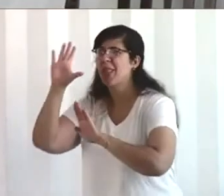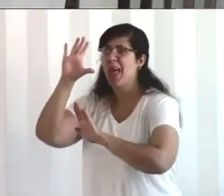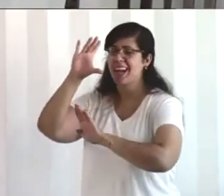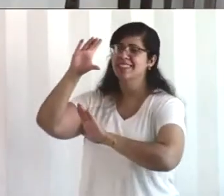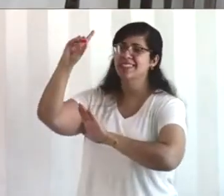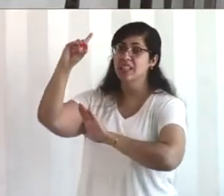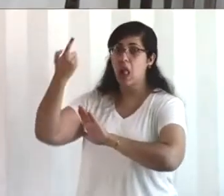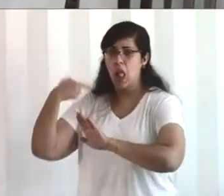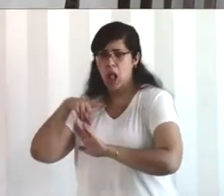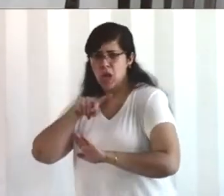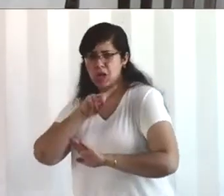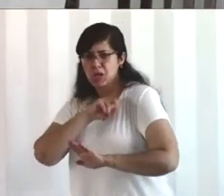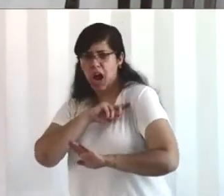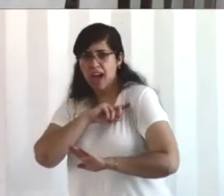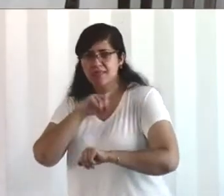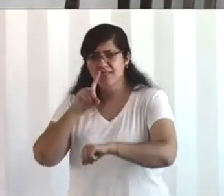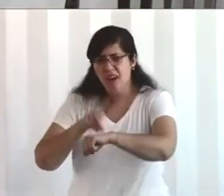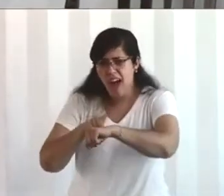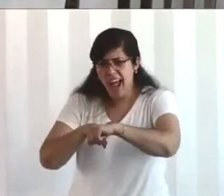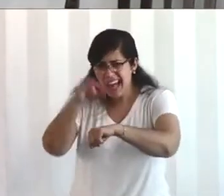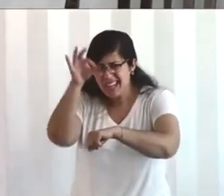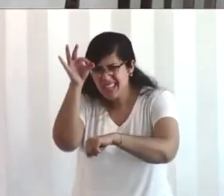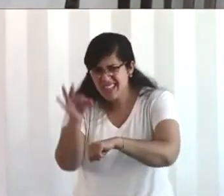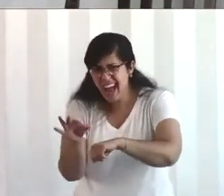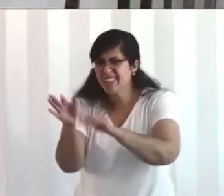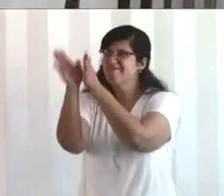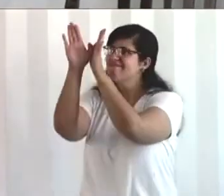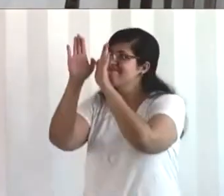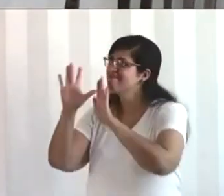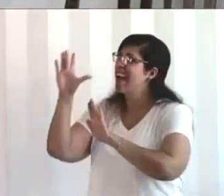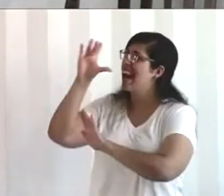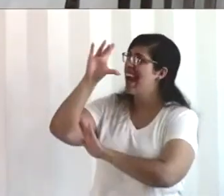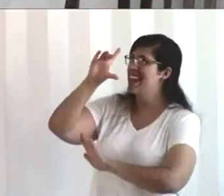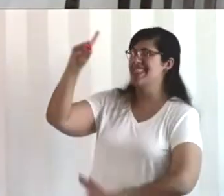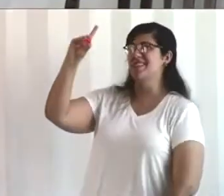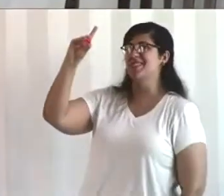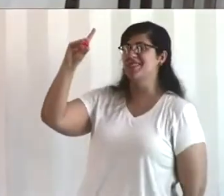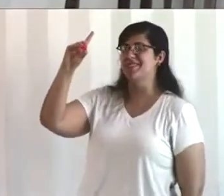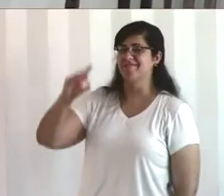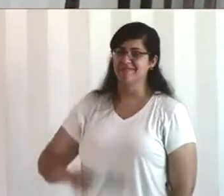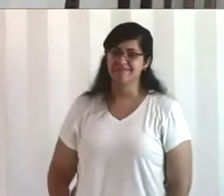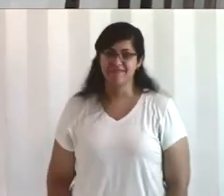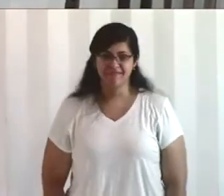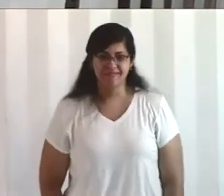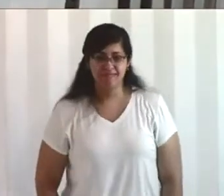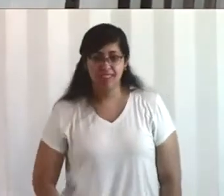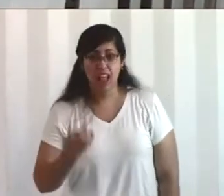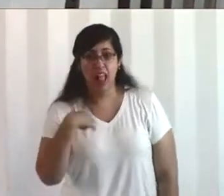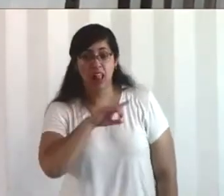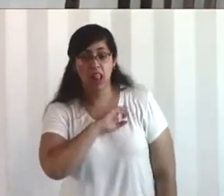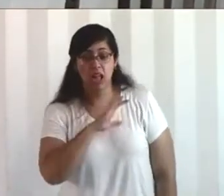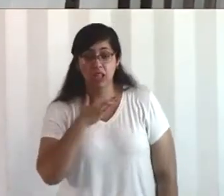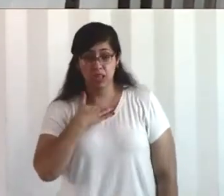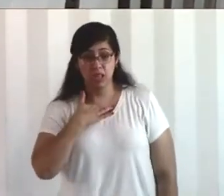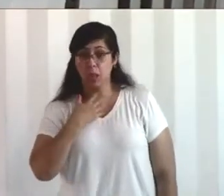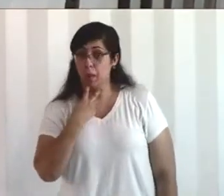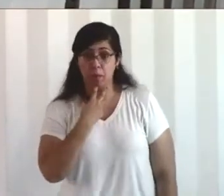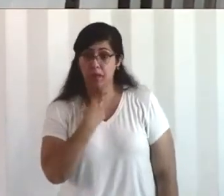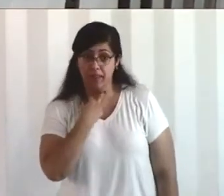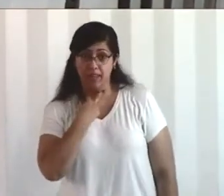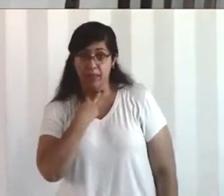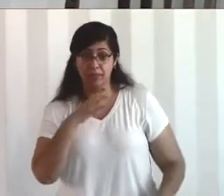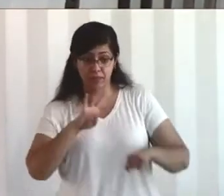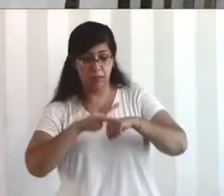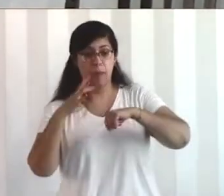Nós saímos nos horários de cultos para adorar ao Senhor. Nós só não vamos em período de pandemia por conta, obviamente,